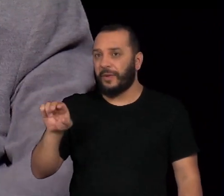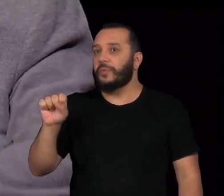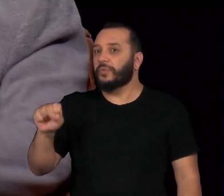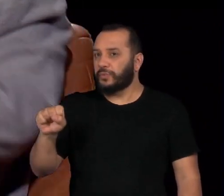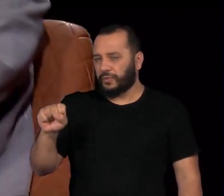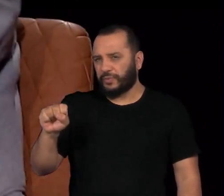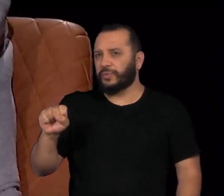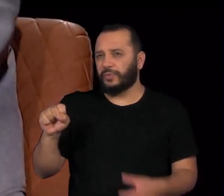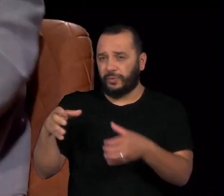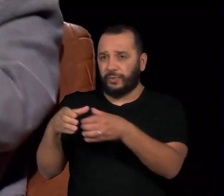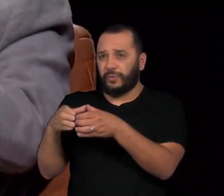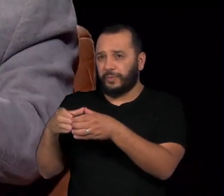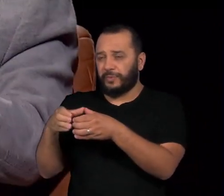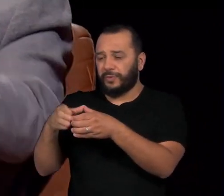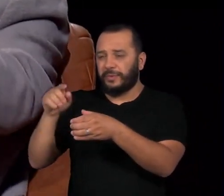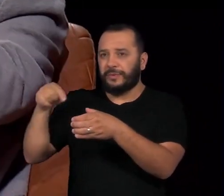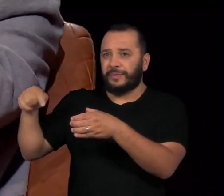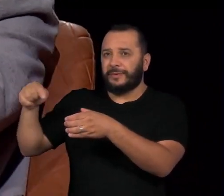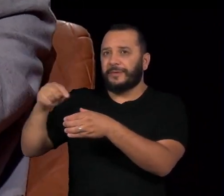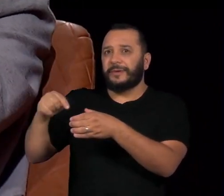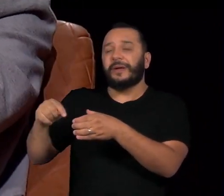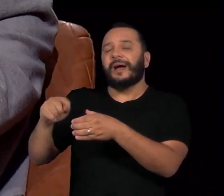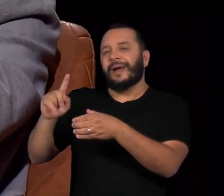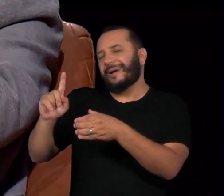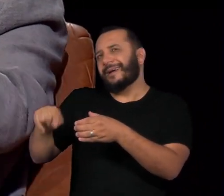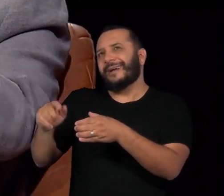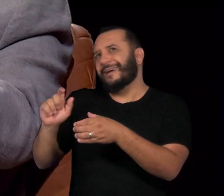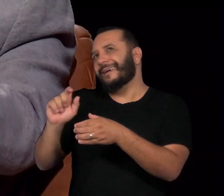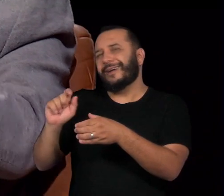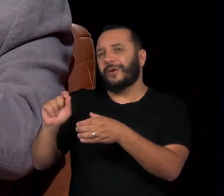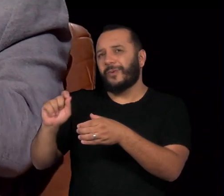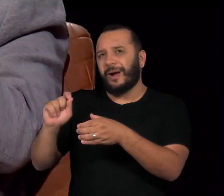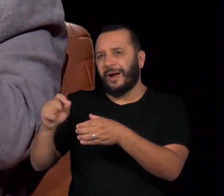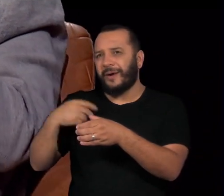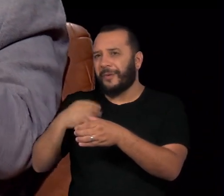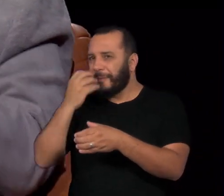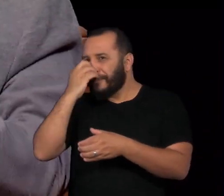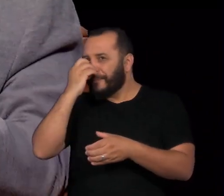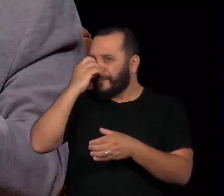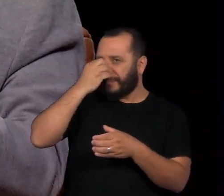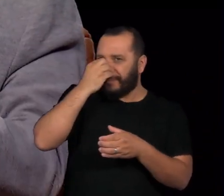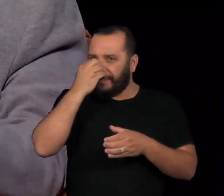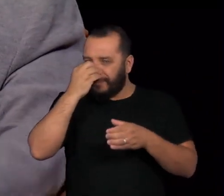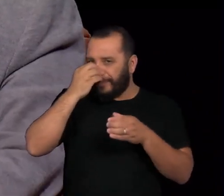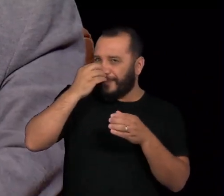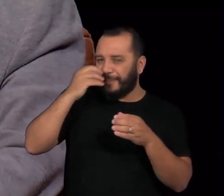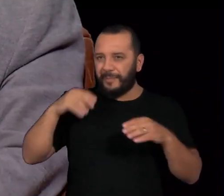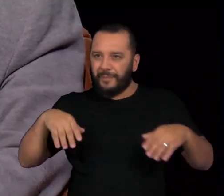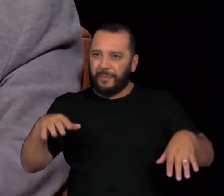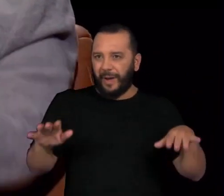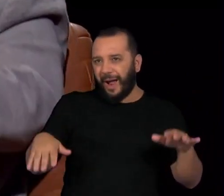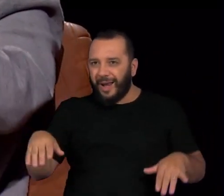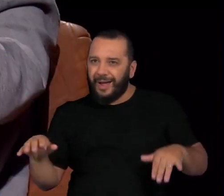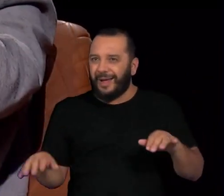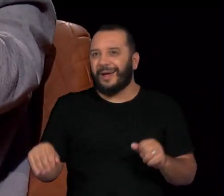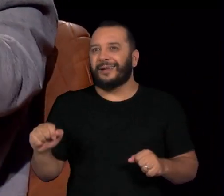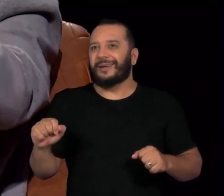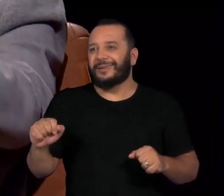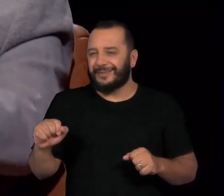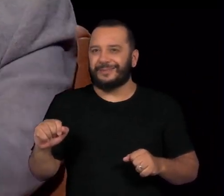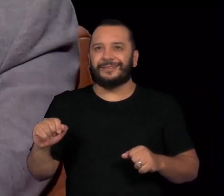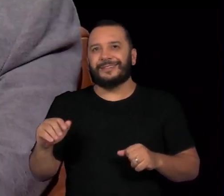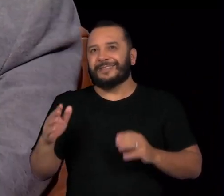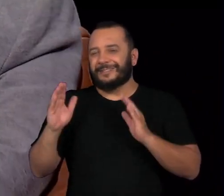são são uma espécie de bufões uhum de palhaços não é eh de